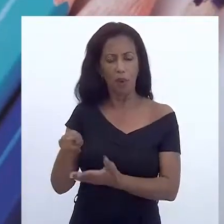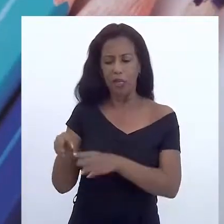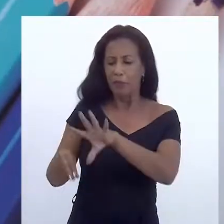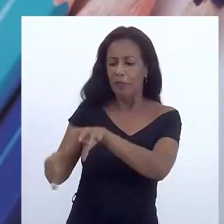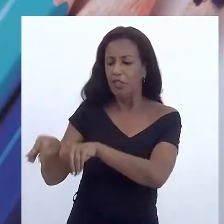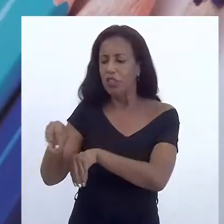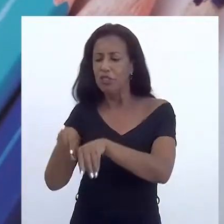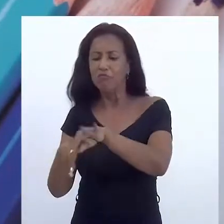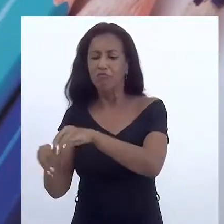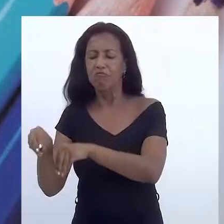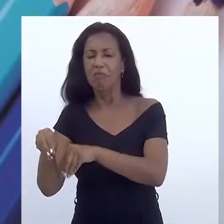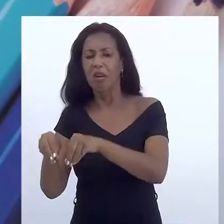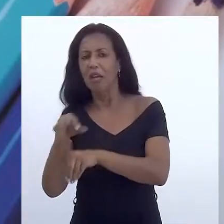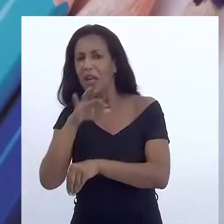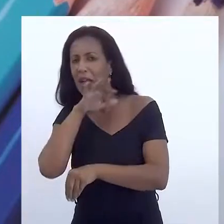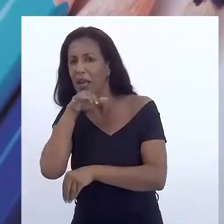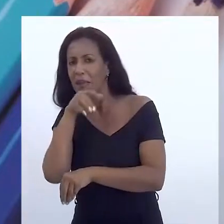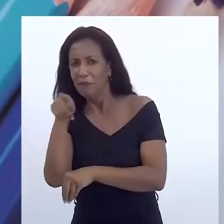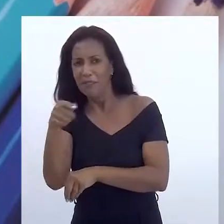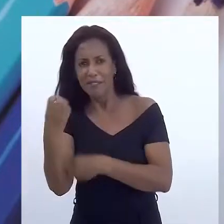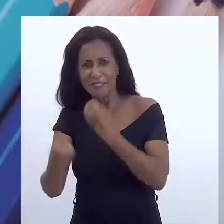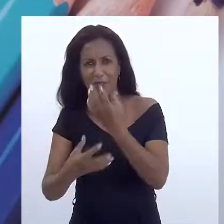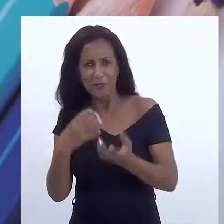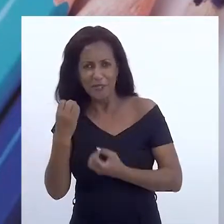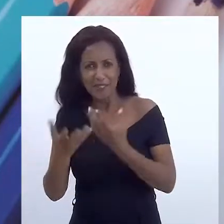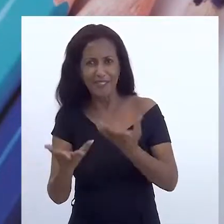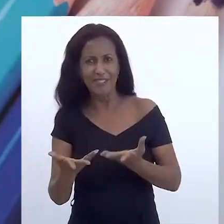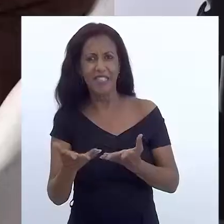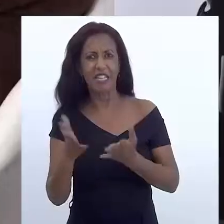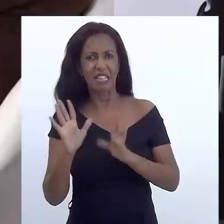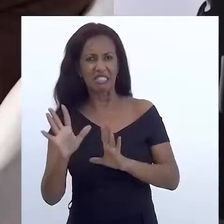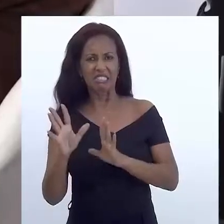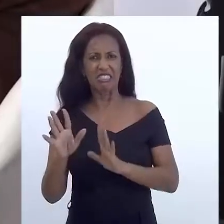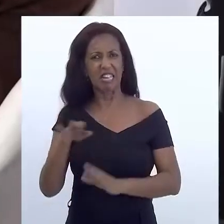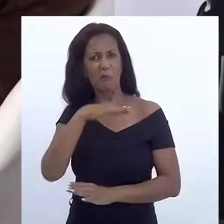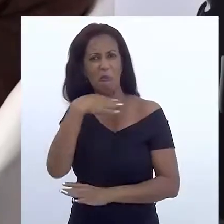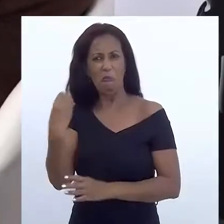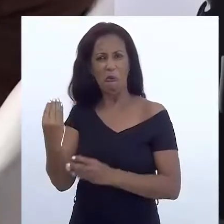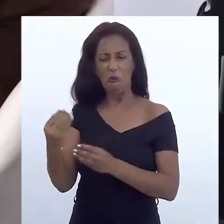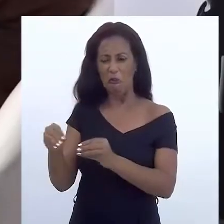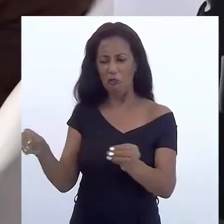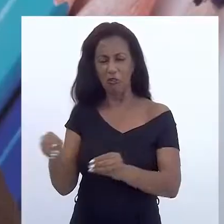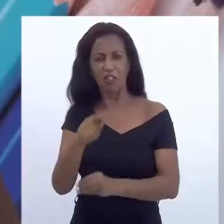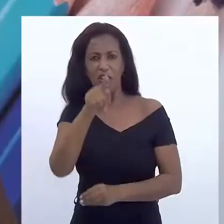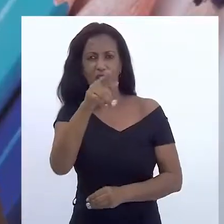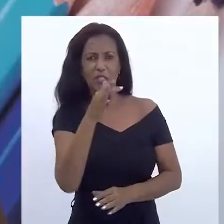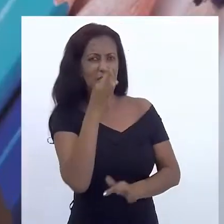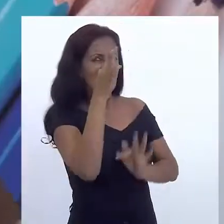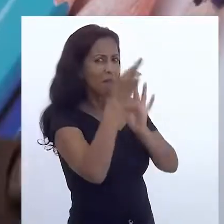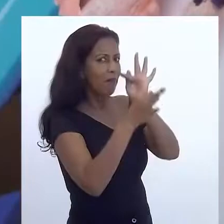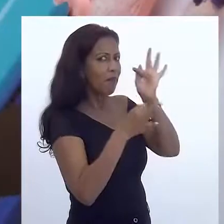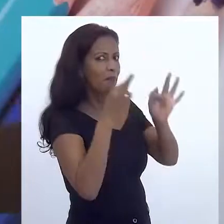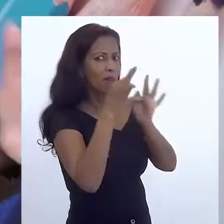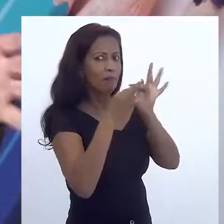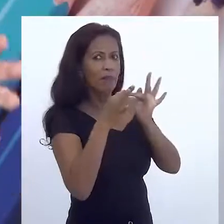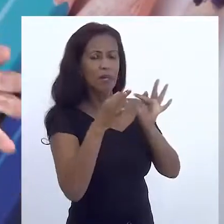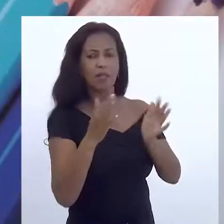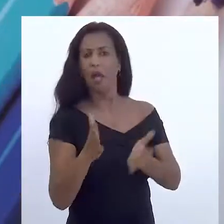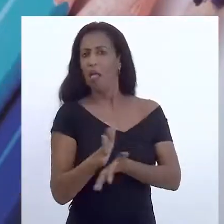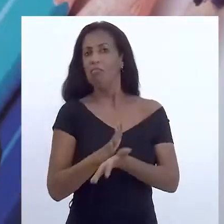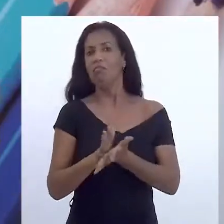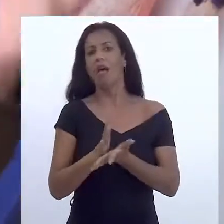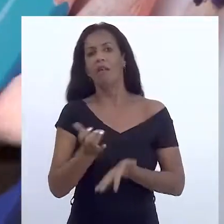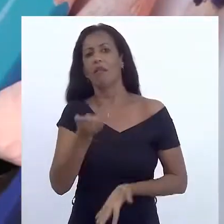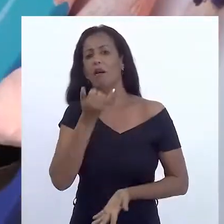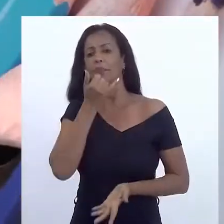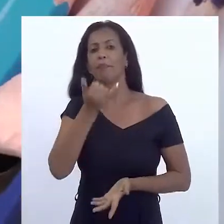ali mexendo nos bichos, eu queria que você contasse isso, já mortos, e você mexendo nas plantas, porque nada